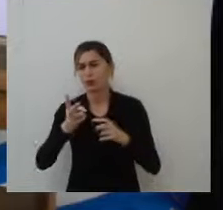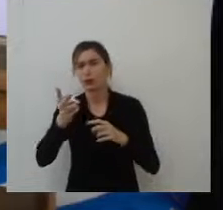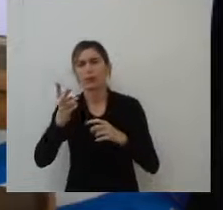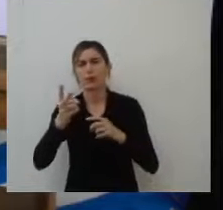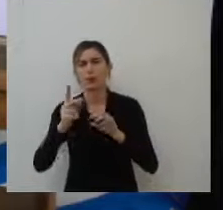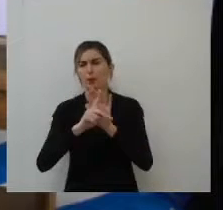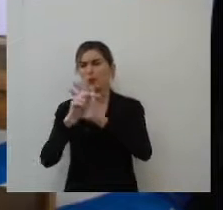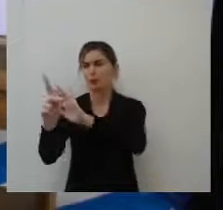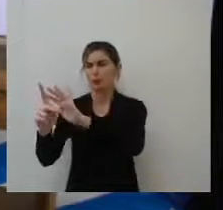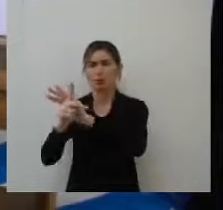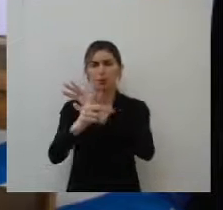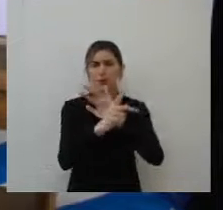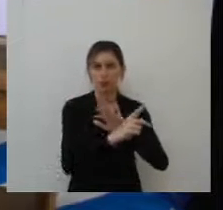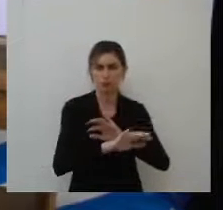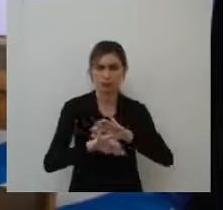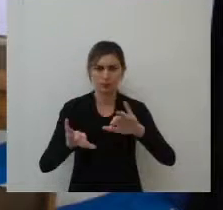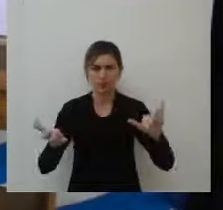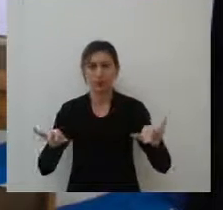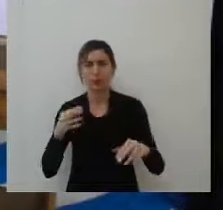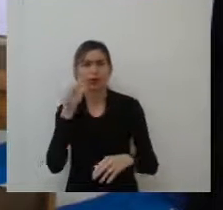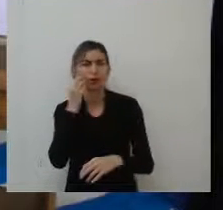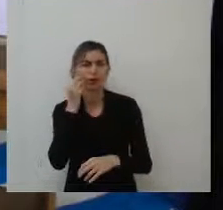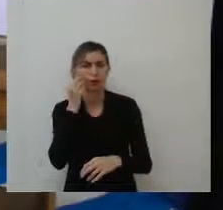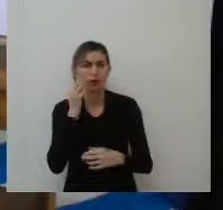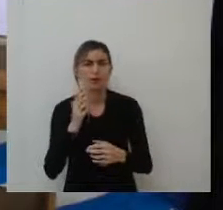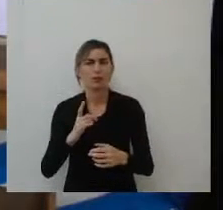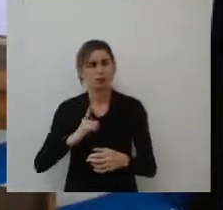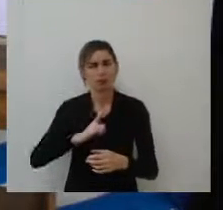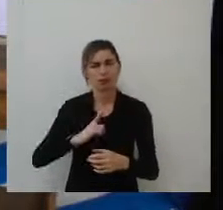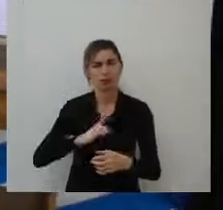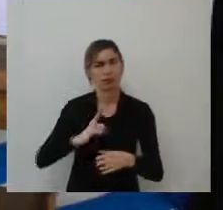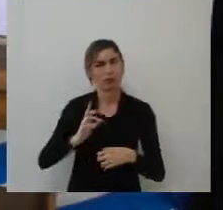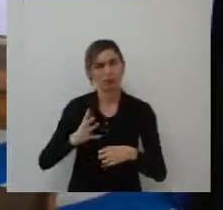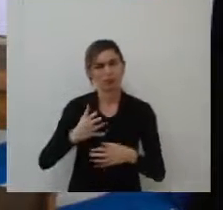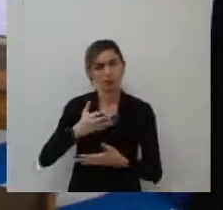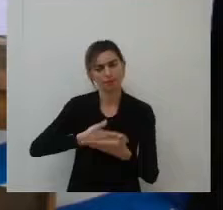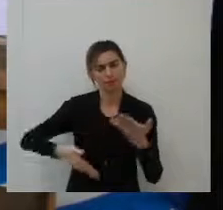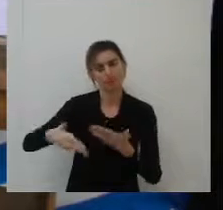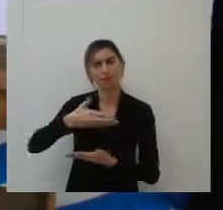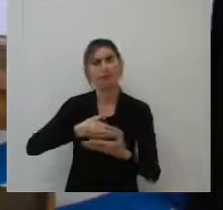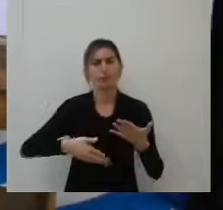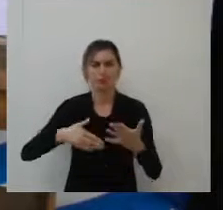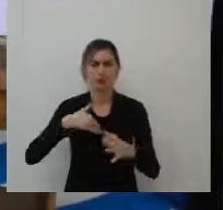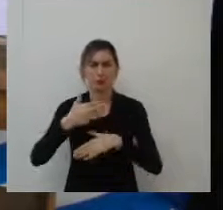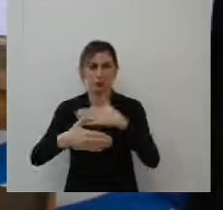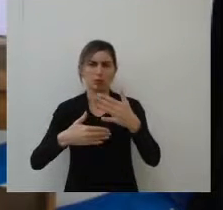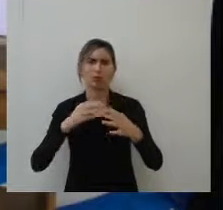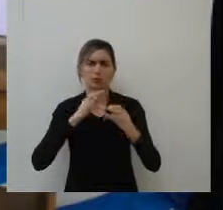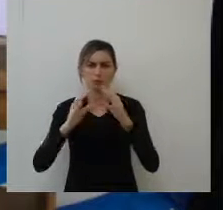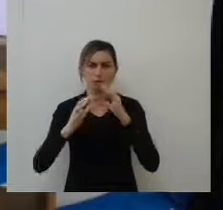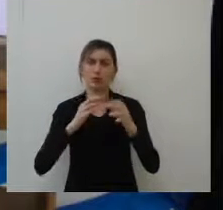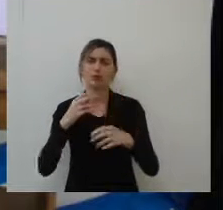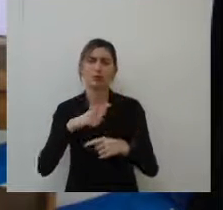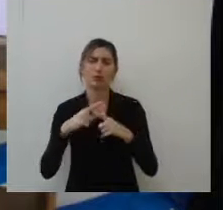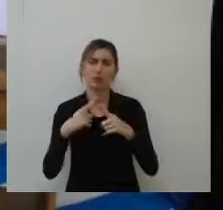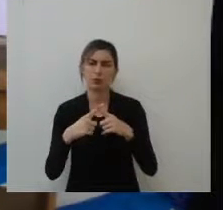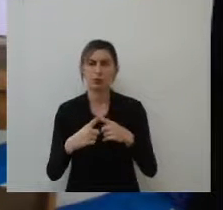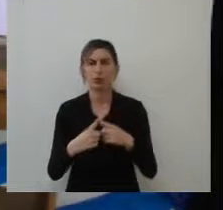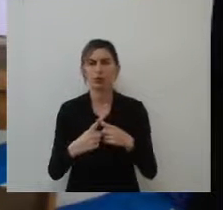modo independente? Vê só, gente, existe uma integração nesses processos de comunicação, tá, gente? Por